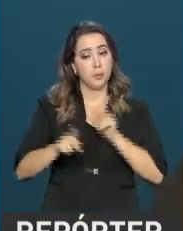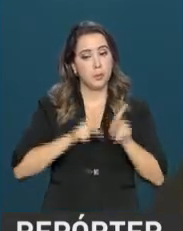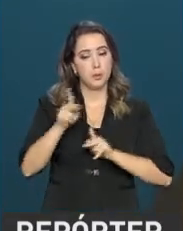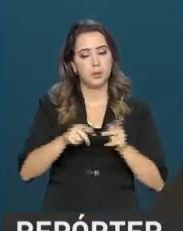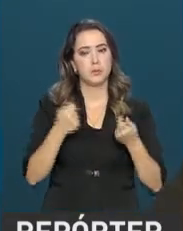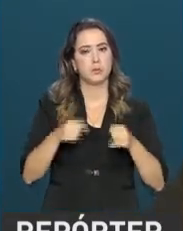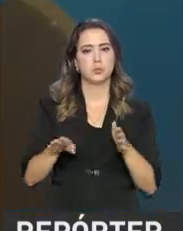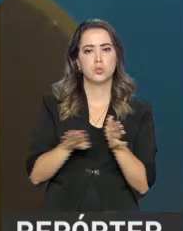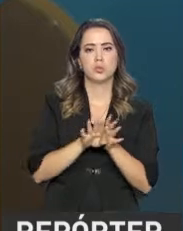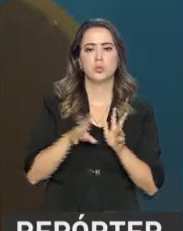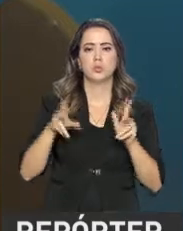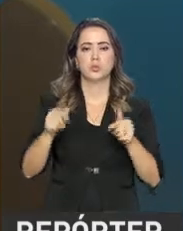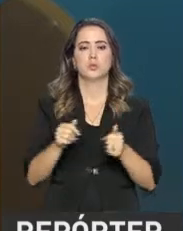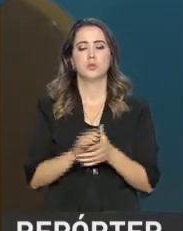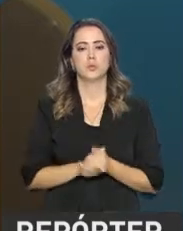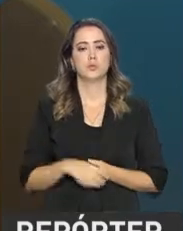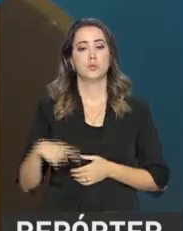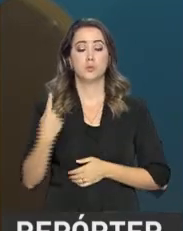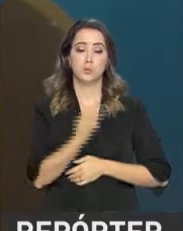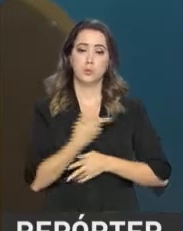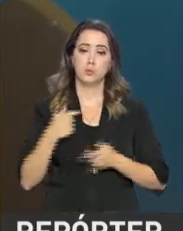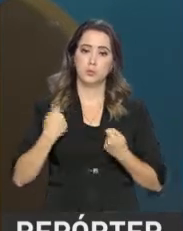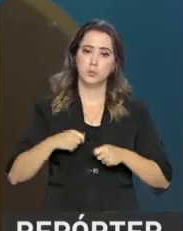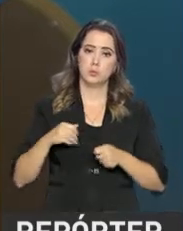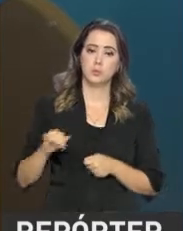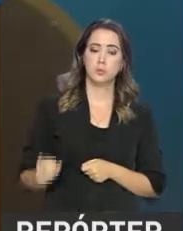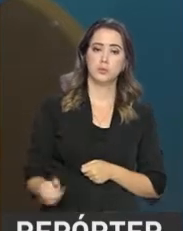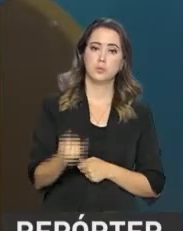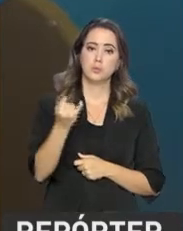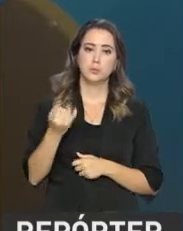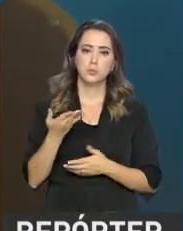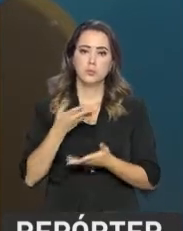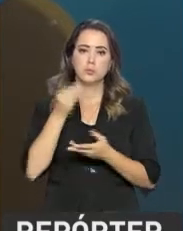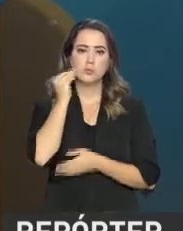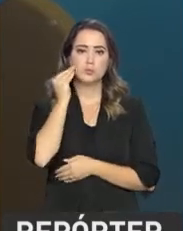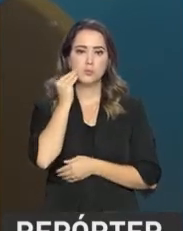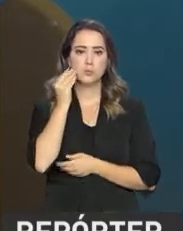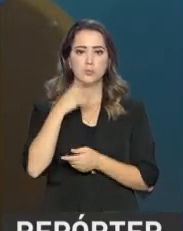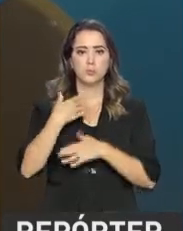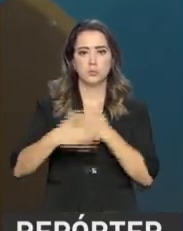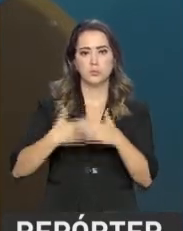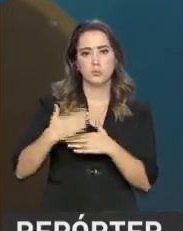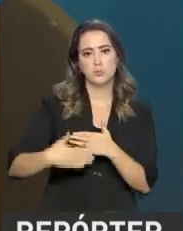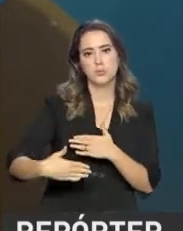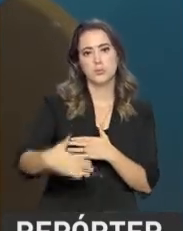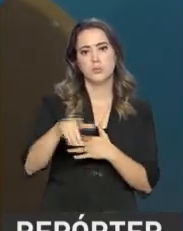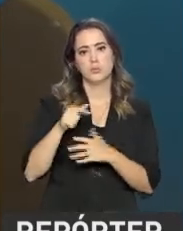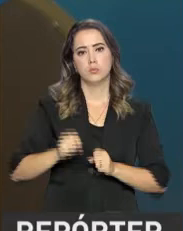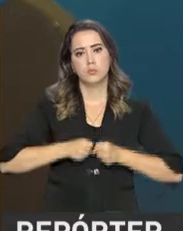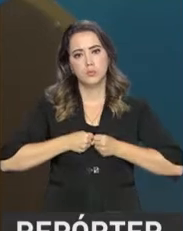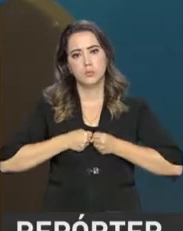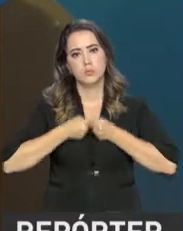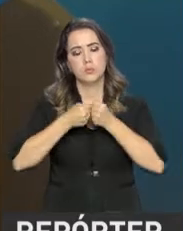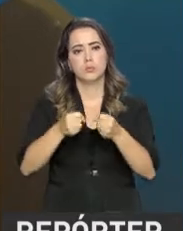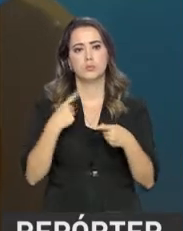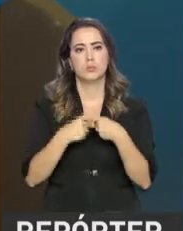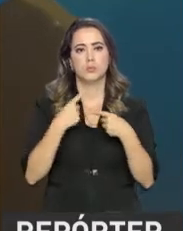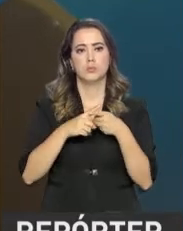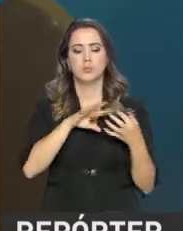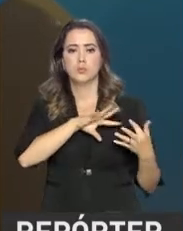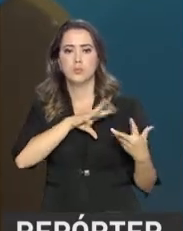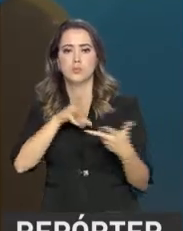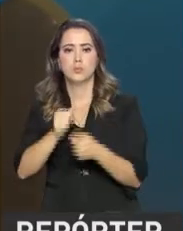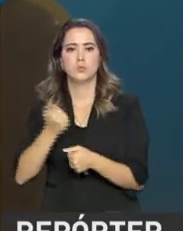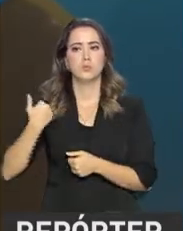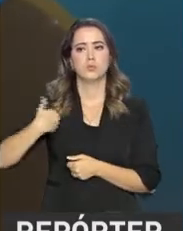forma integrada. Vamos aproveitar as experiências, replicar e vamos unir esforços, porque o mundo, mais do